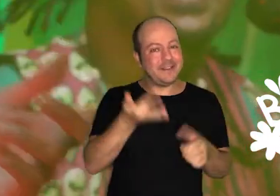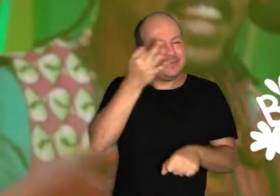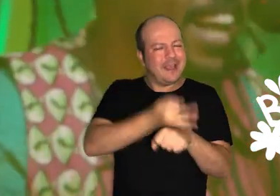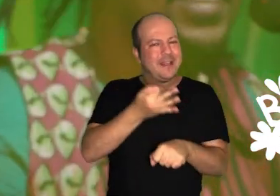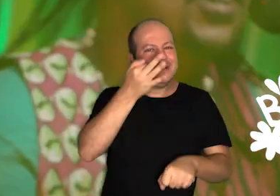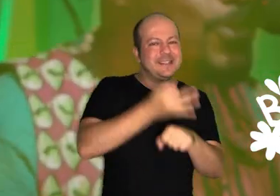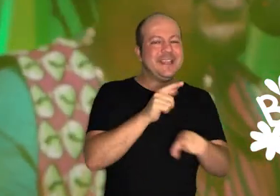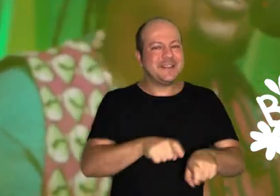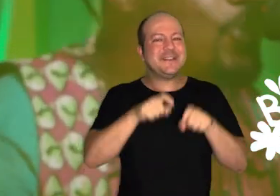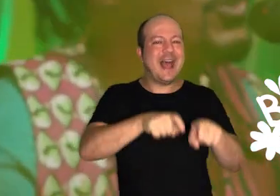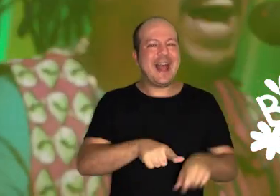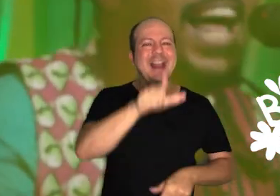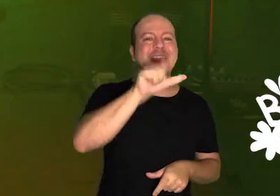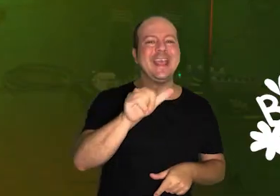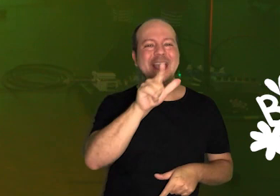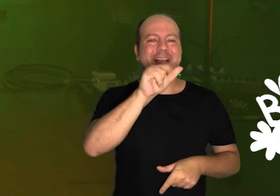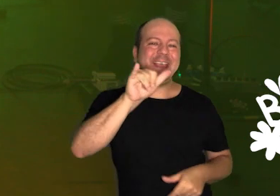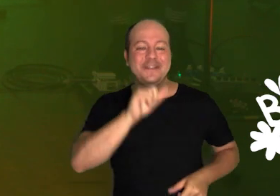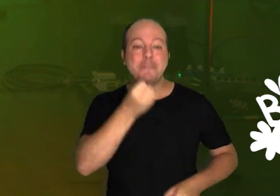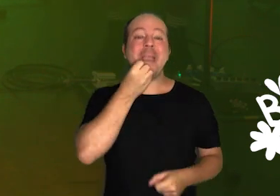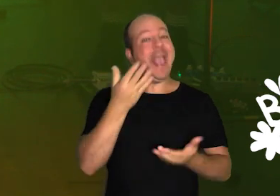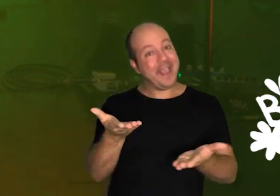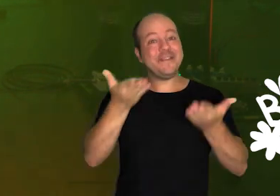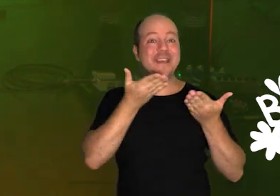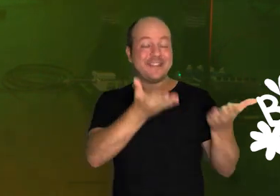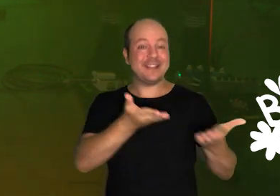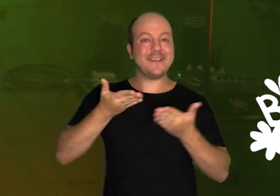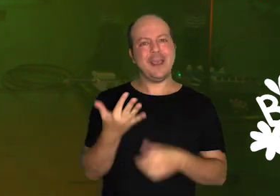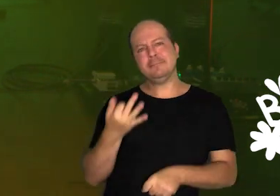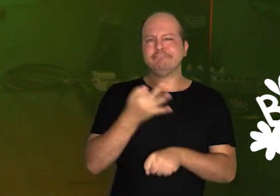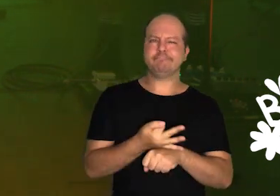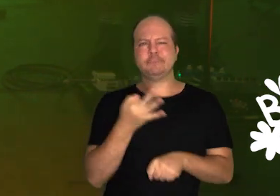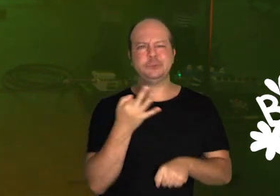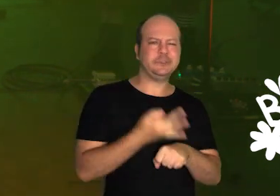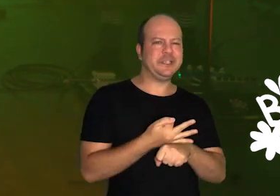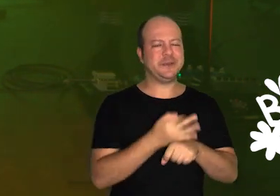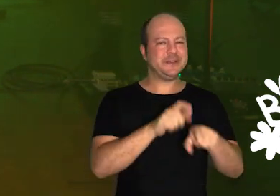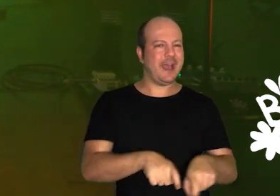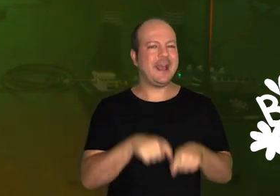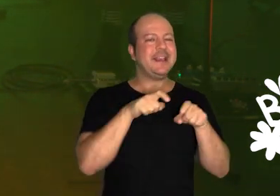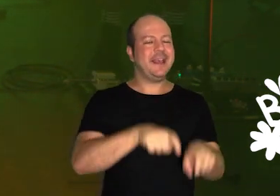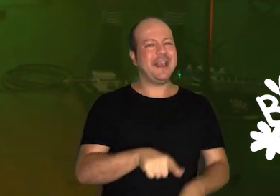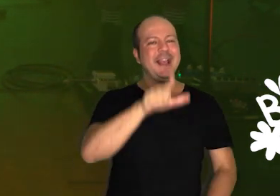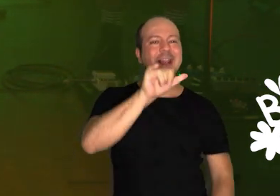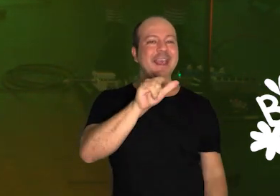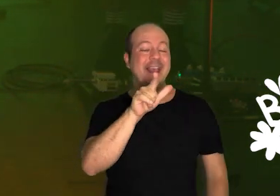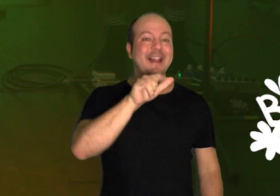Bem-vindo às férias no sítio da Lili. Bem-vindo, bem-vindo às férias no sítio. Quero ouvir!